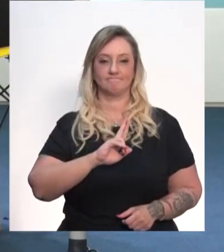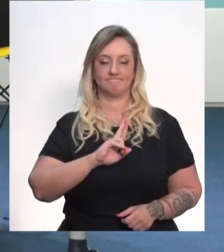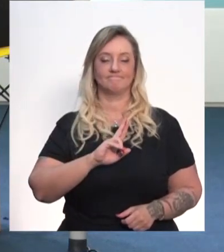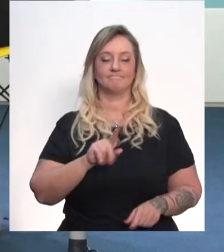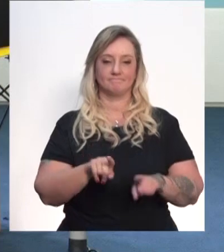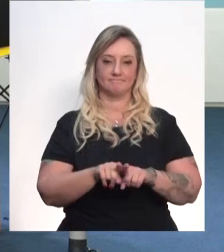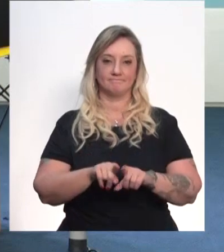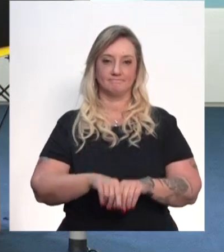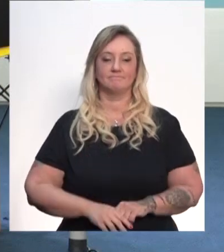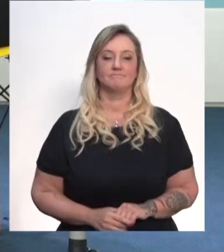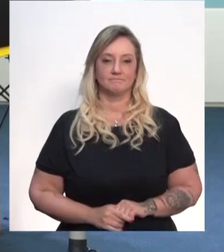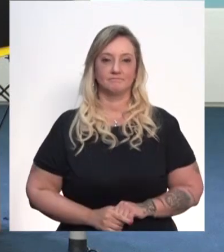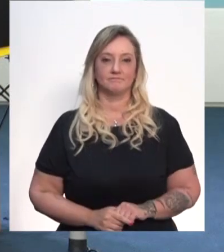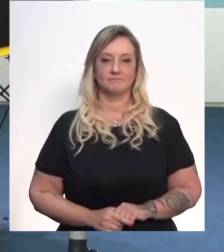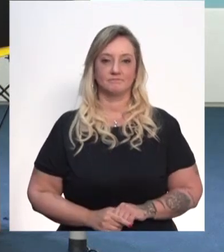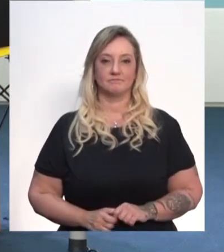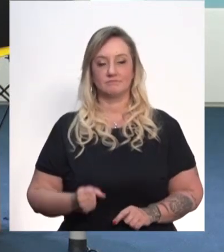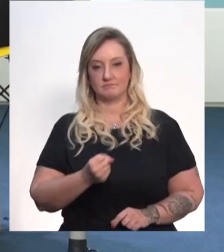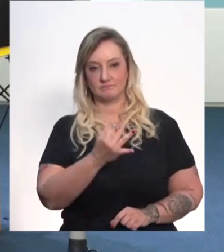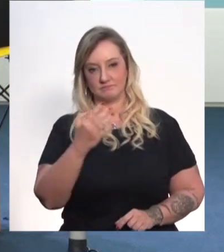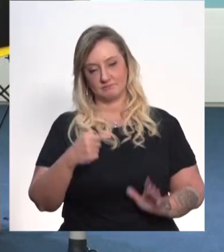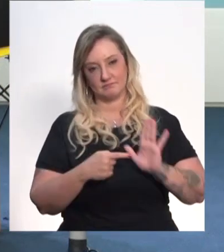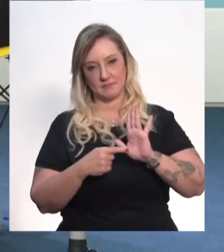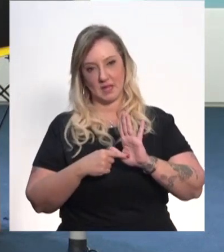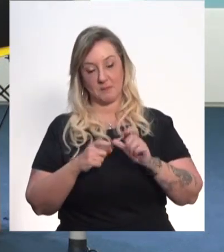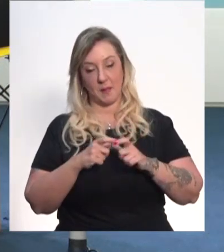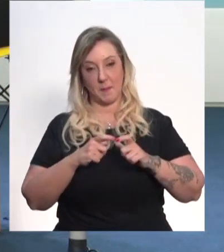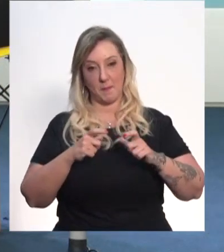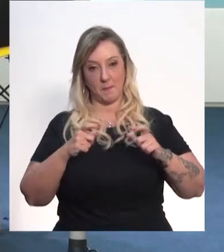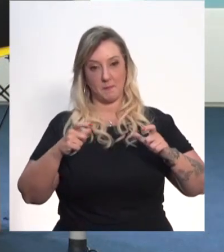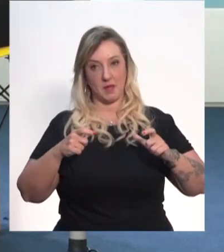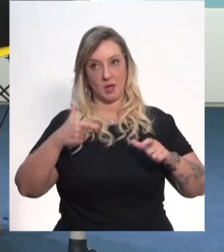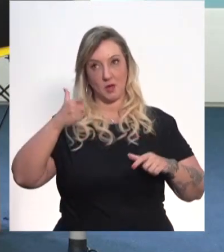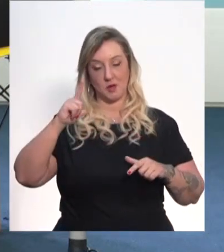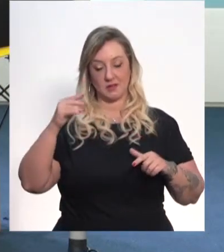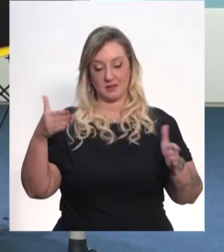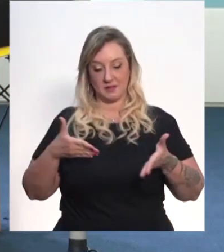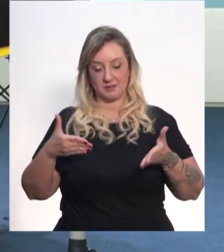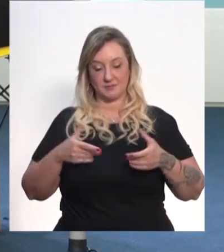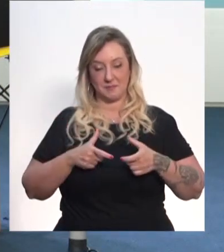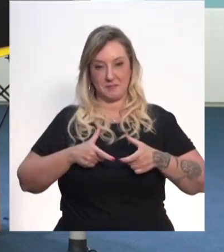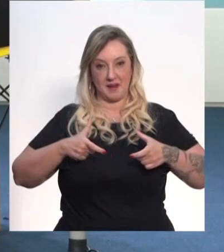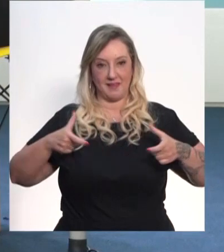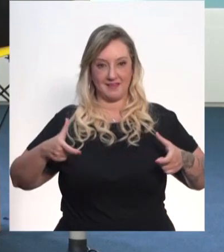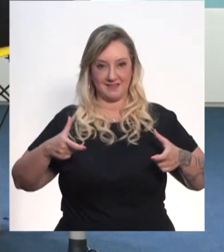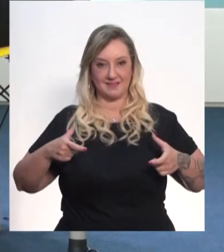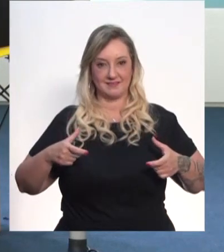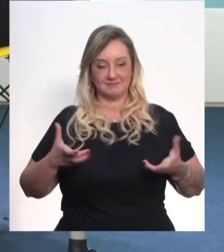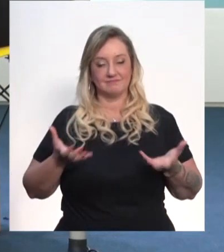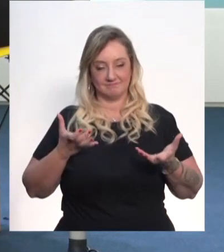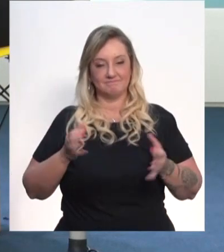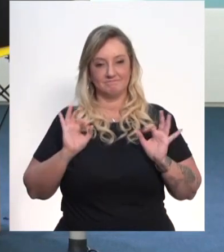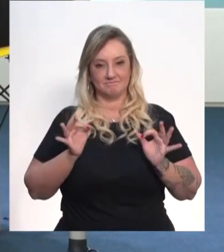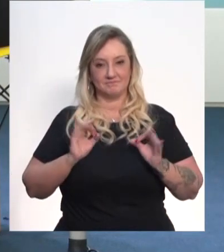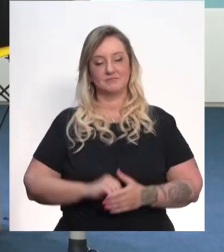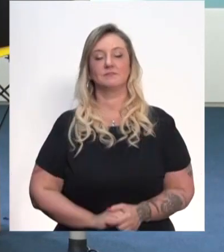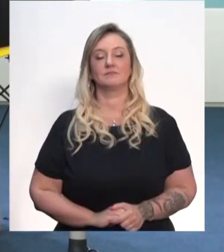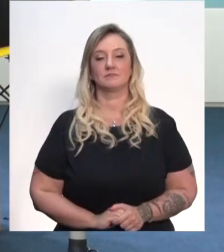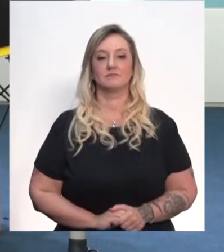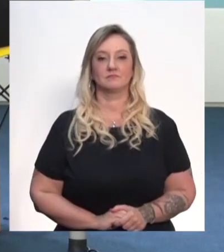um chamado ou uma ocorrência. Isso deve ser feito de maneira urgente para que a gente libere o